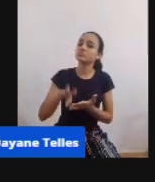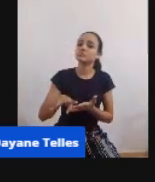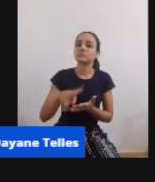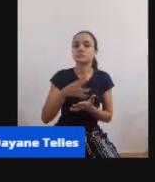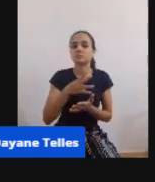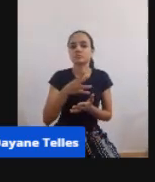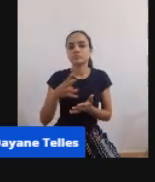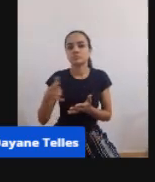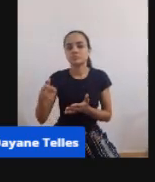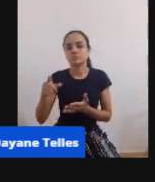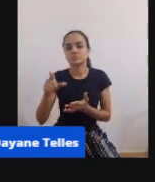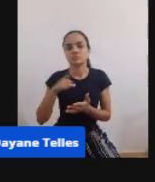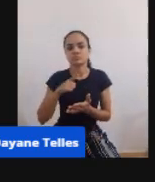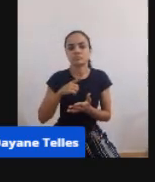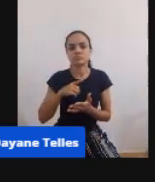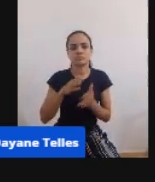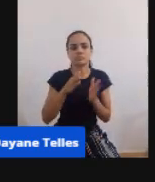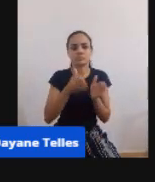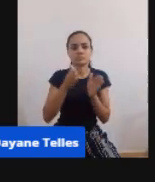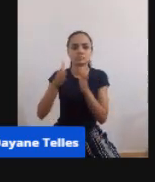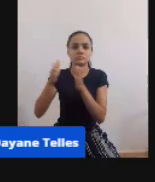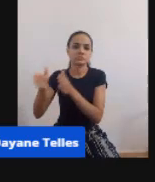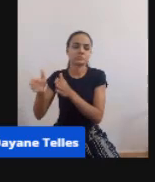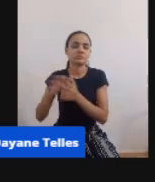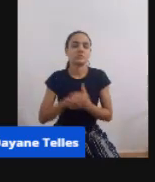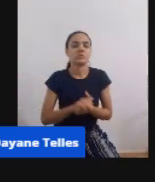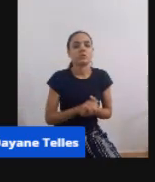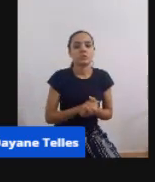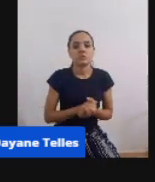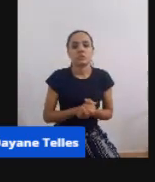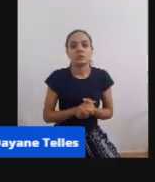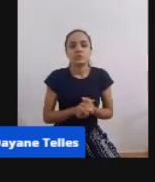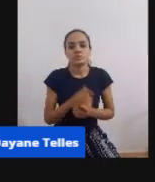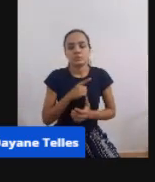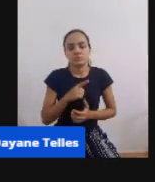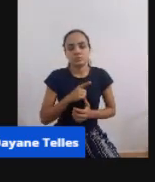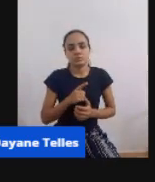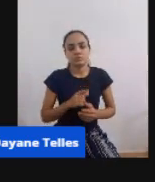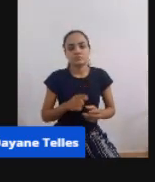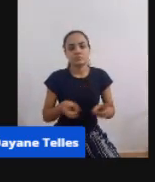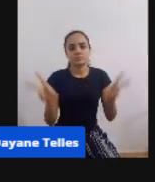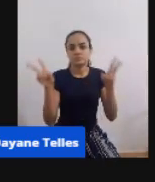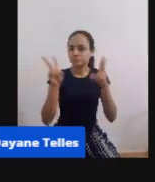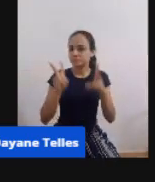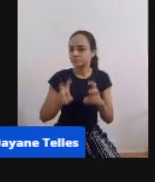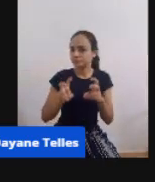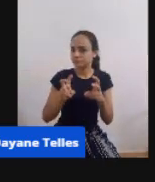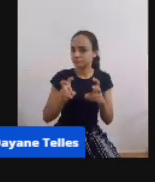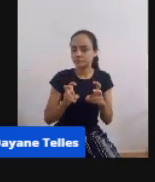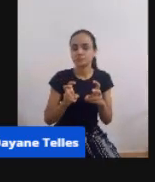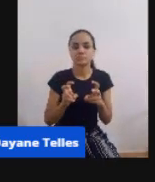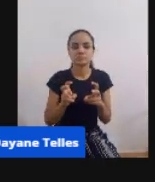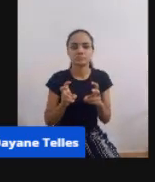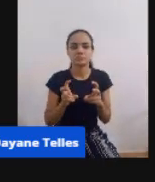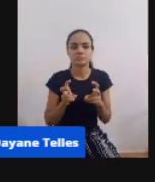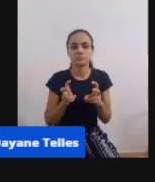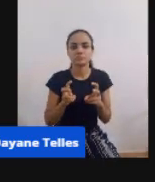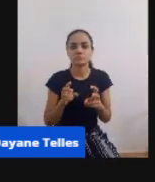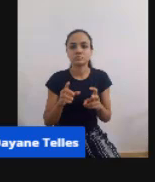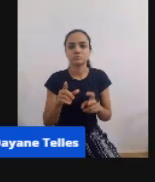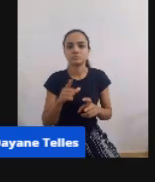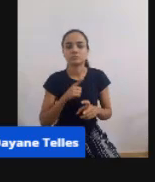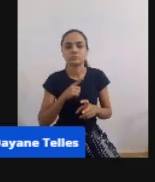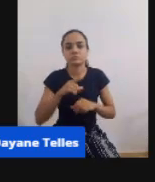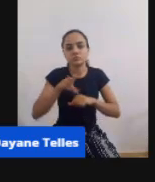corpo do nosso plano de aula. Então, nós temos ali a unidade temática, né, que é números, nós temos ali o objeto de conhecimento